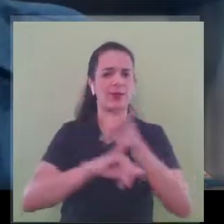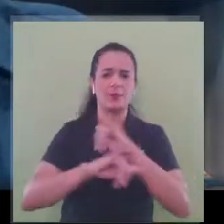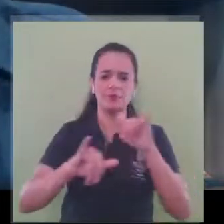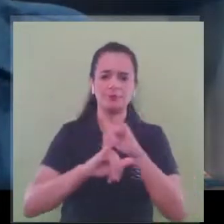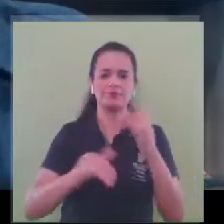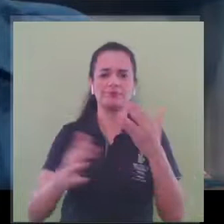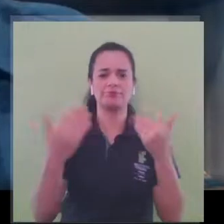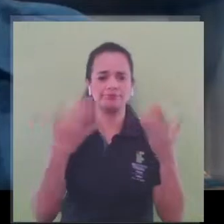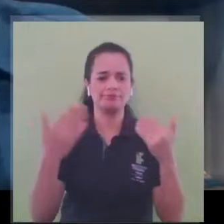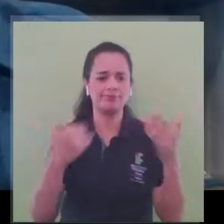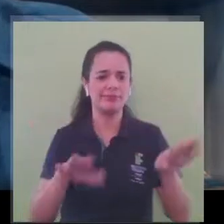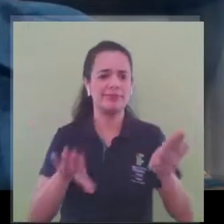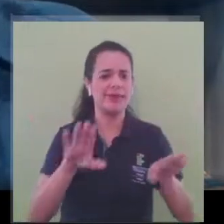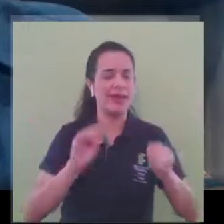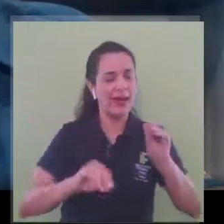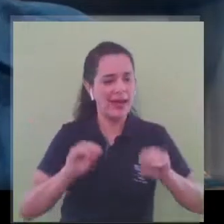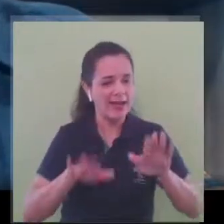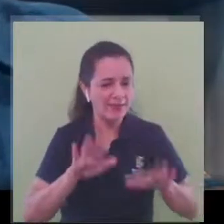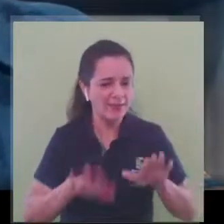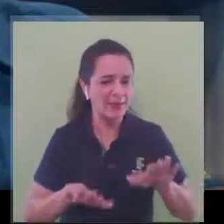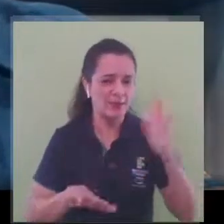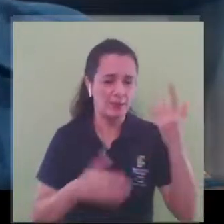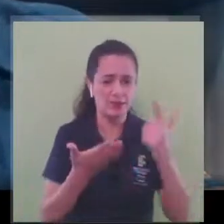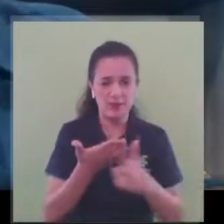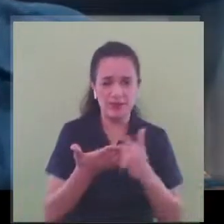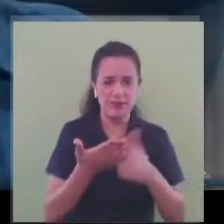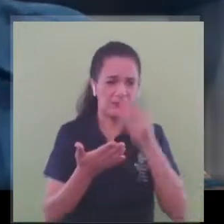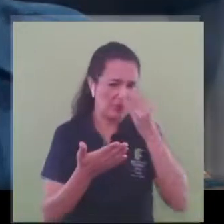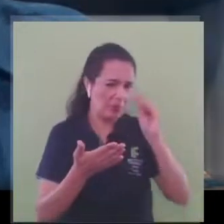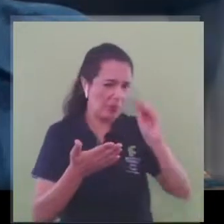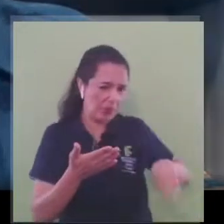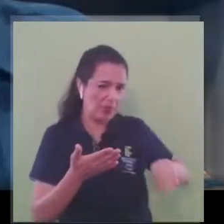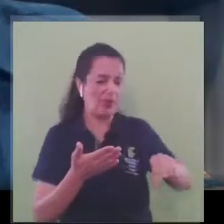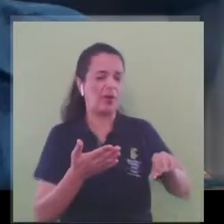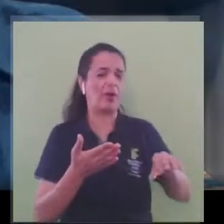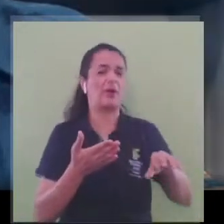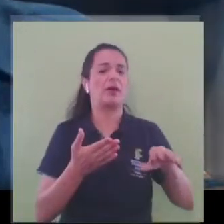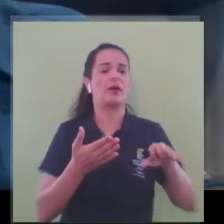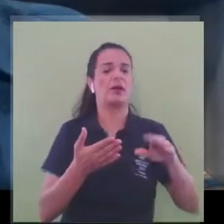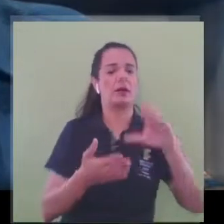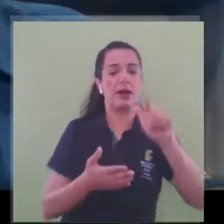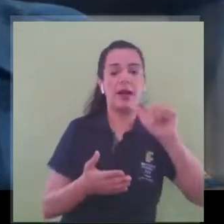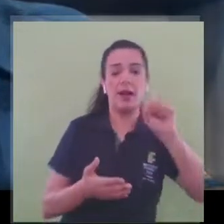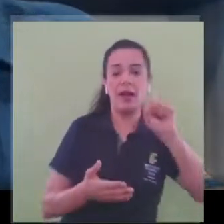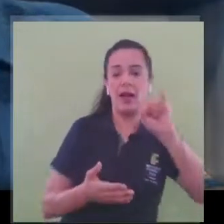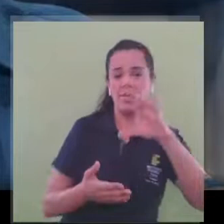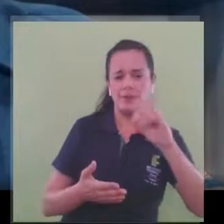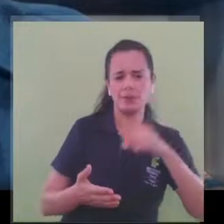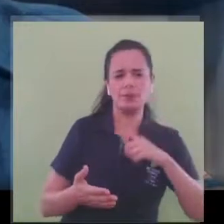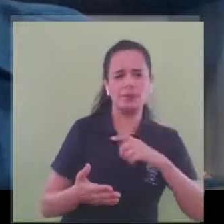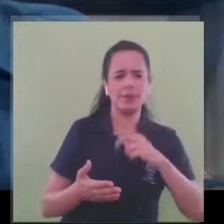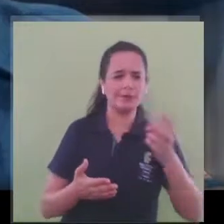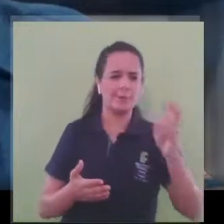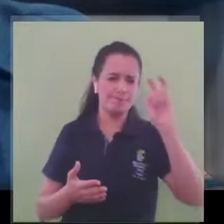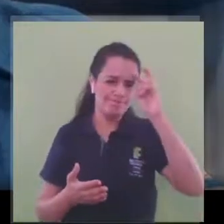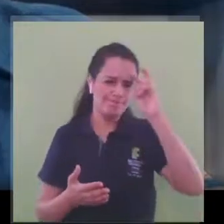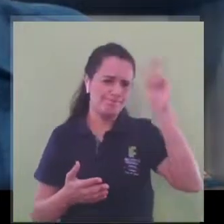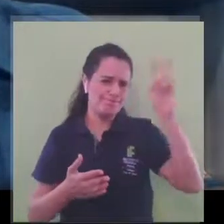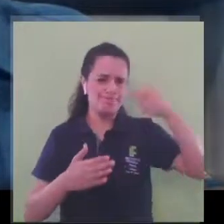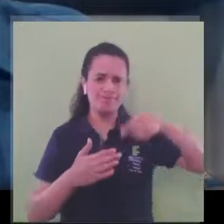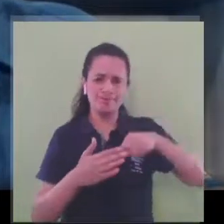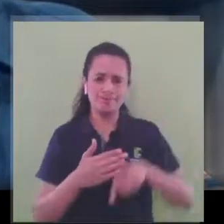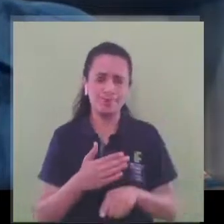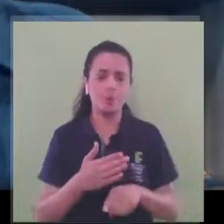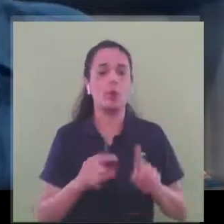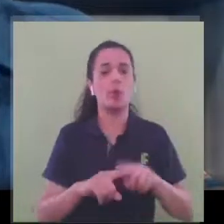desprezados, mas que merecem ser sempre relidos, né? Os clássicos têm essa qualidade de sempre